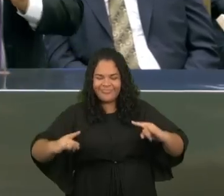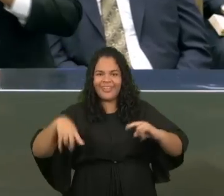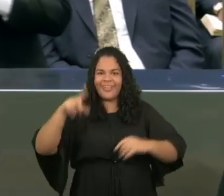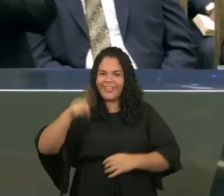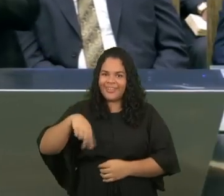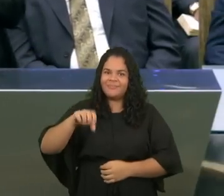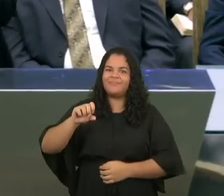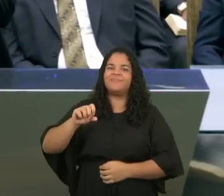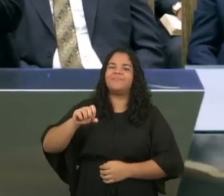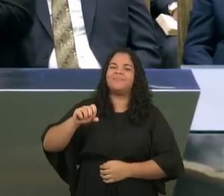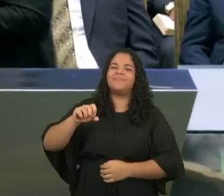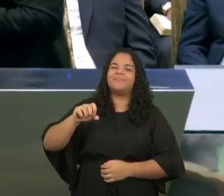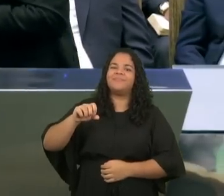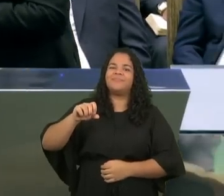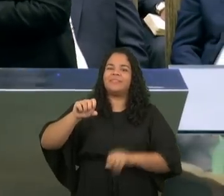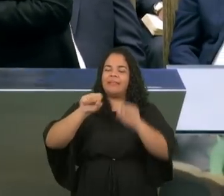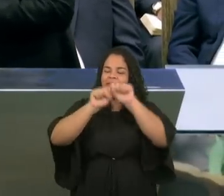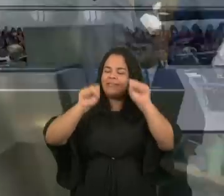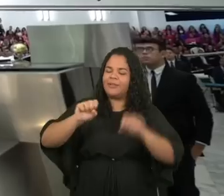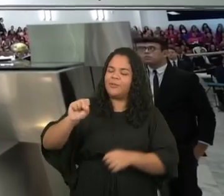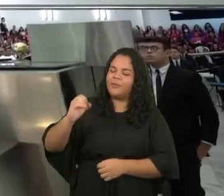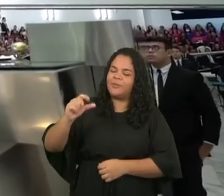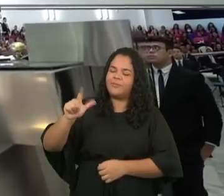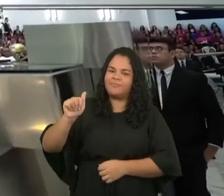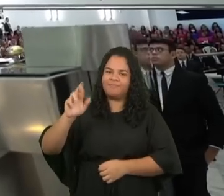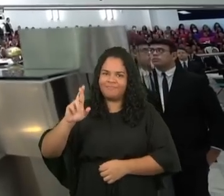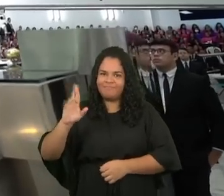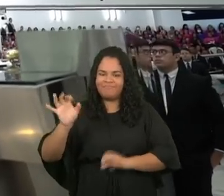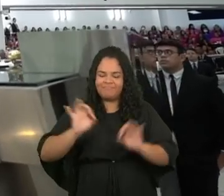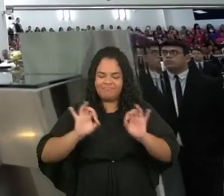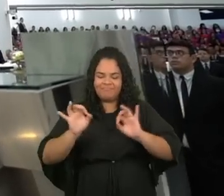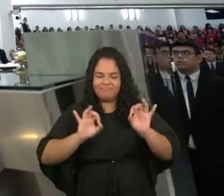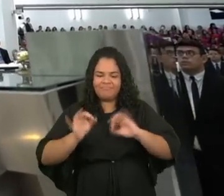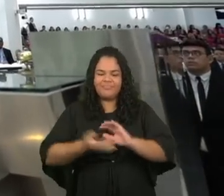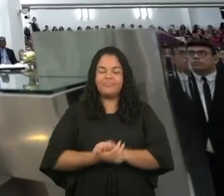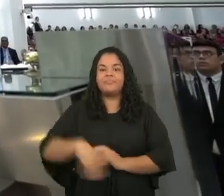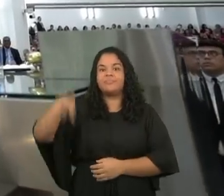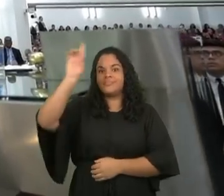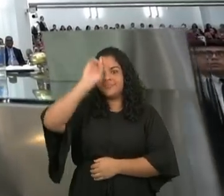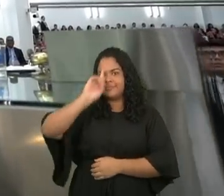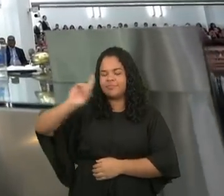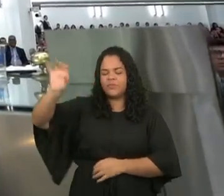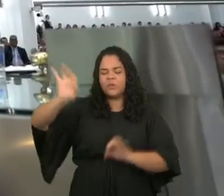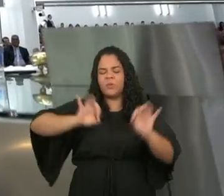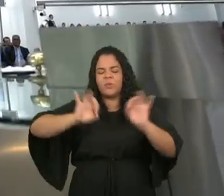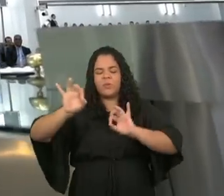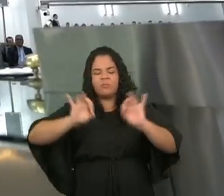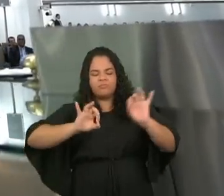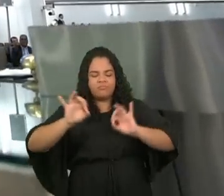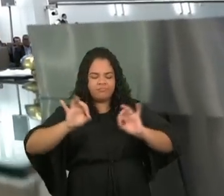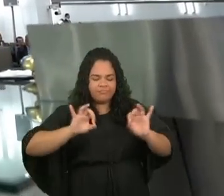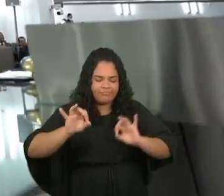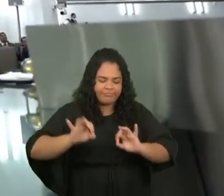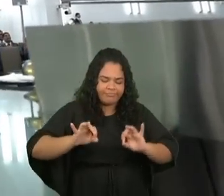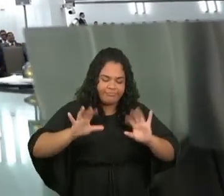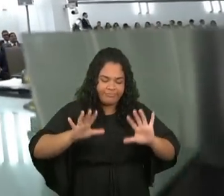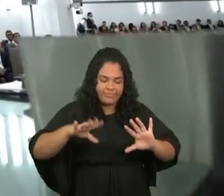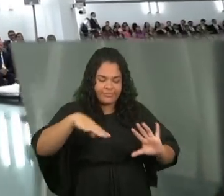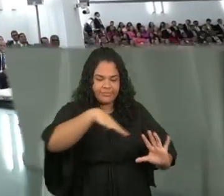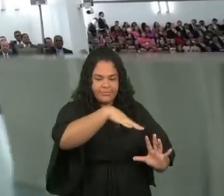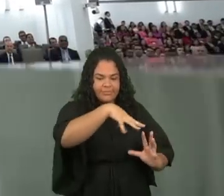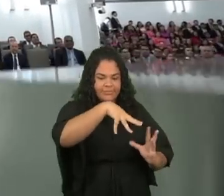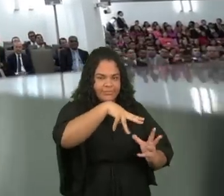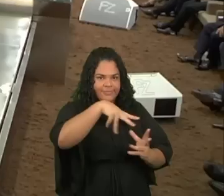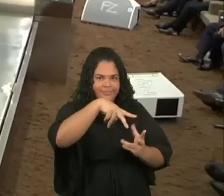solar. Ele colocou assim, ele disse assim, a Terra vai ficar, diga comigo, a Terra. Vai ficar depois